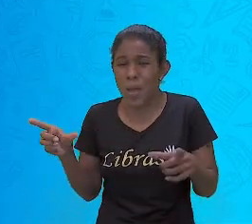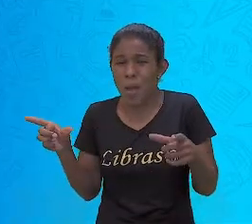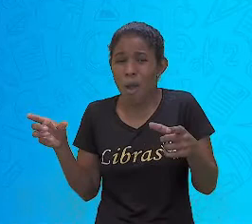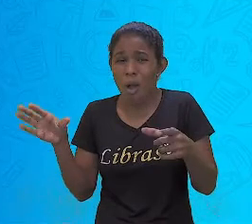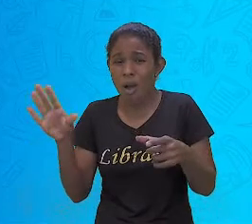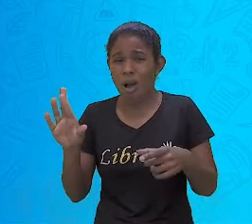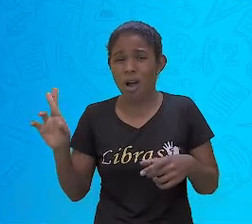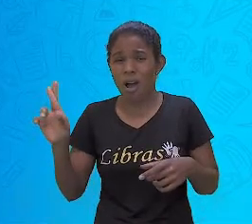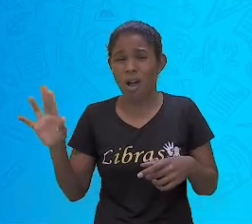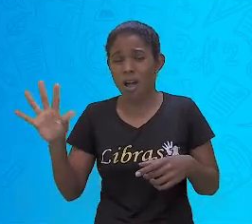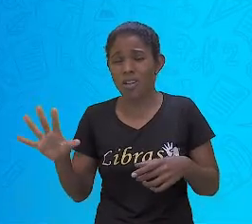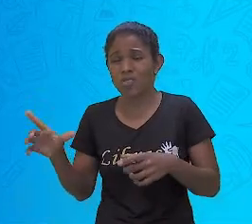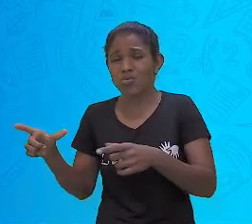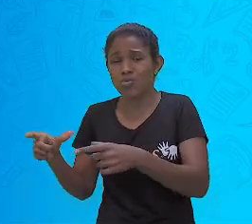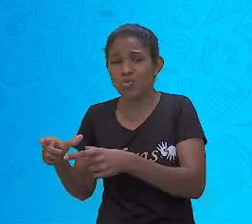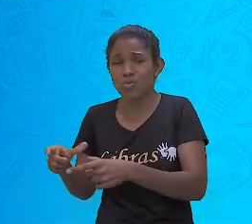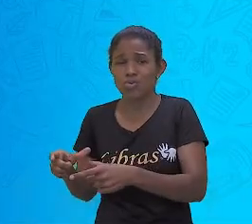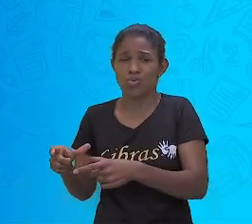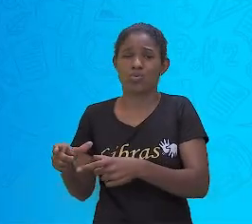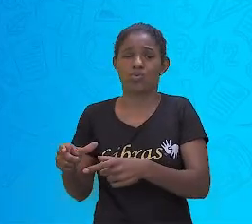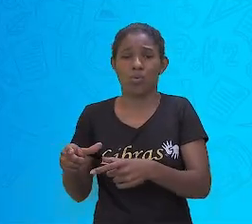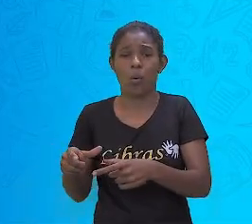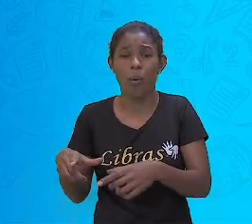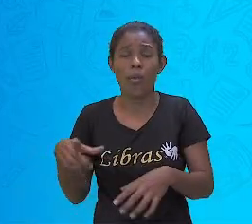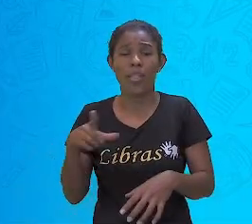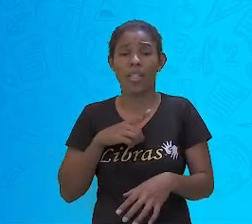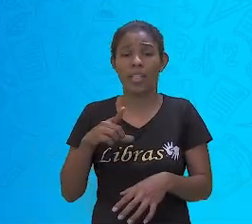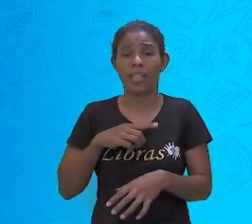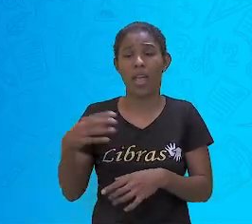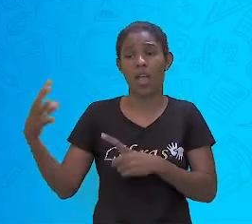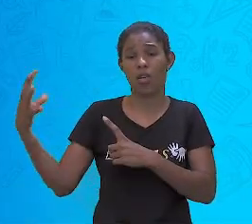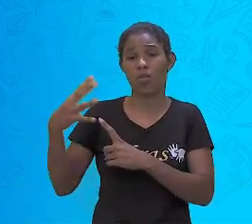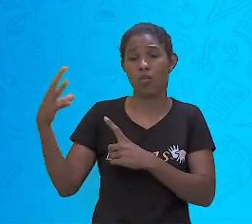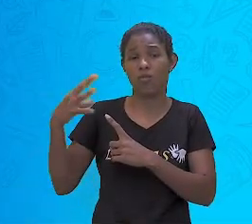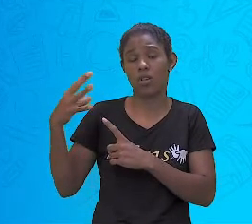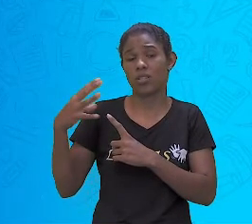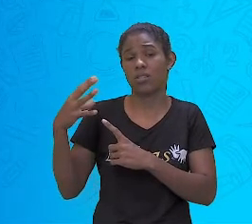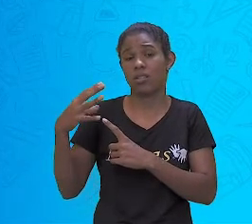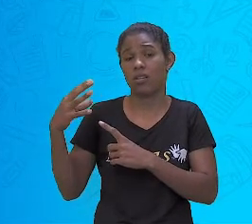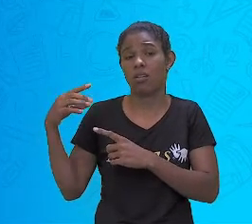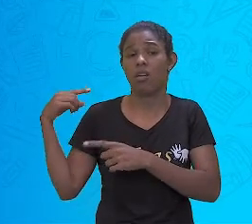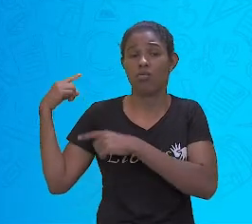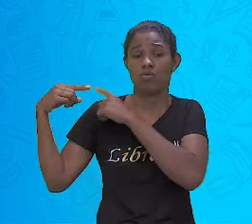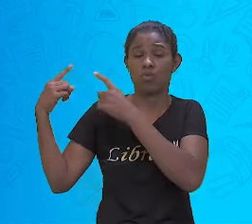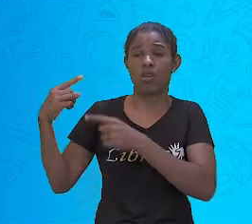germânica, que são os alemães. O clima predominante é o subtropical.